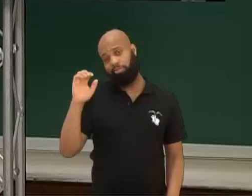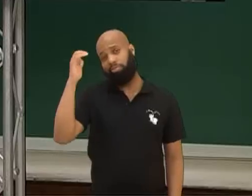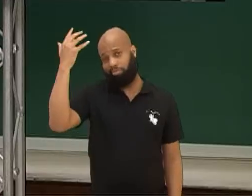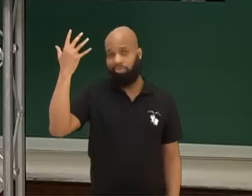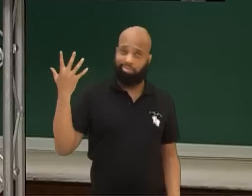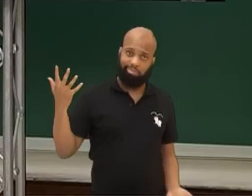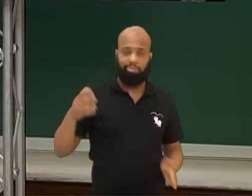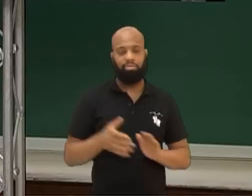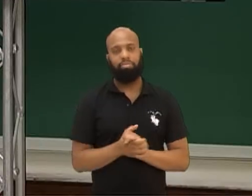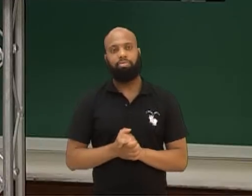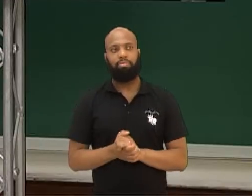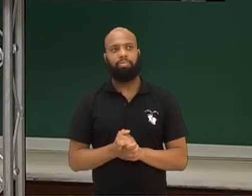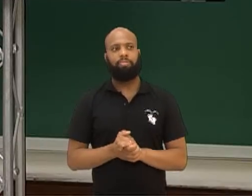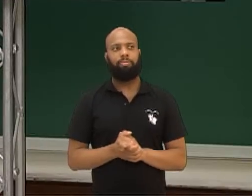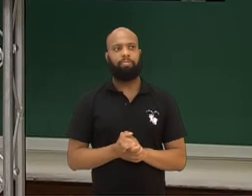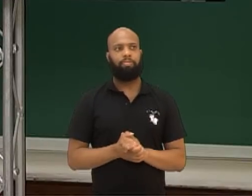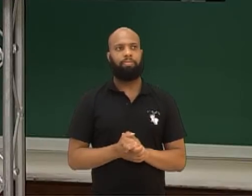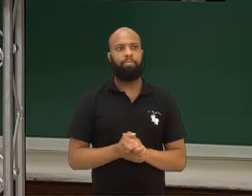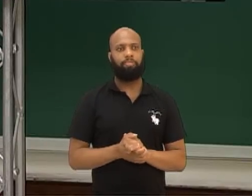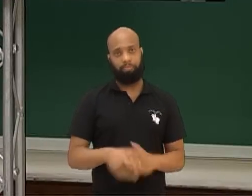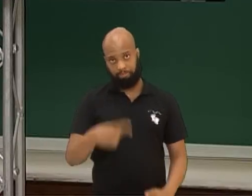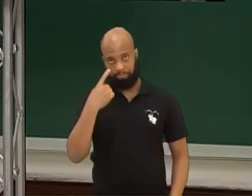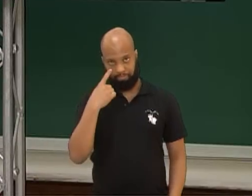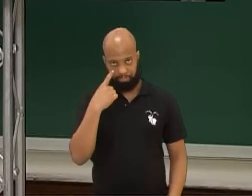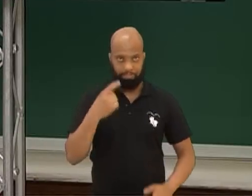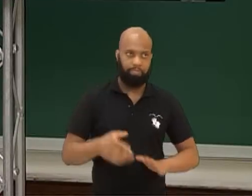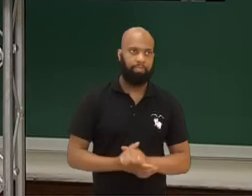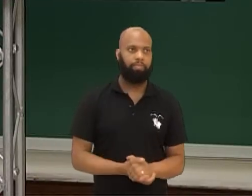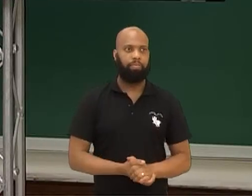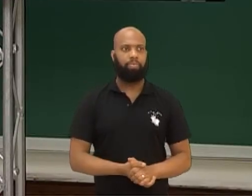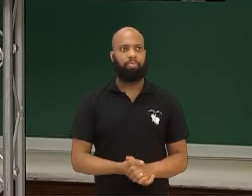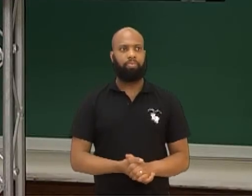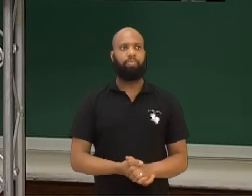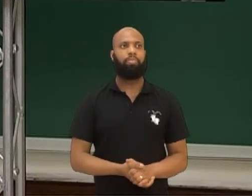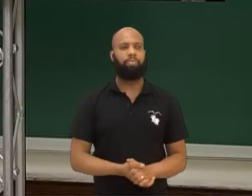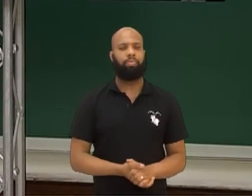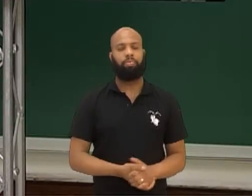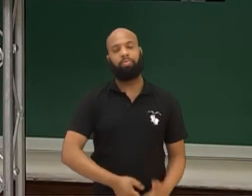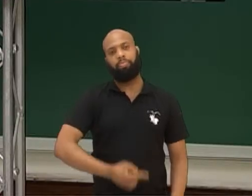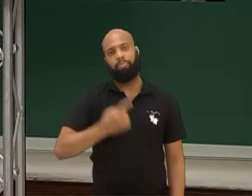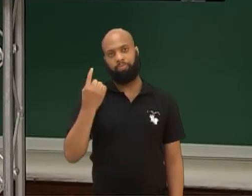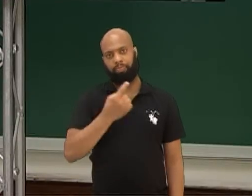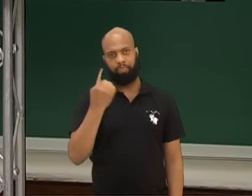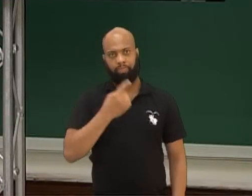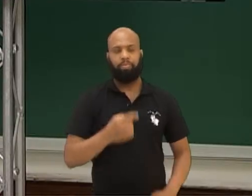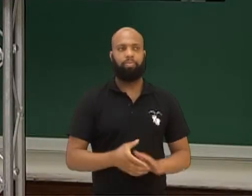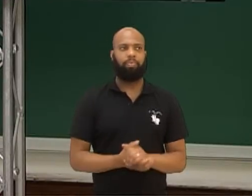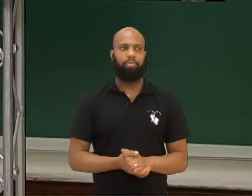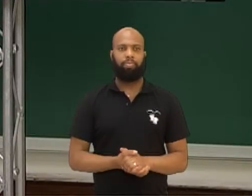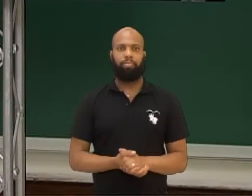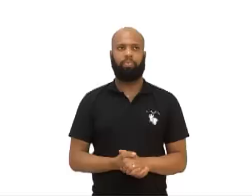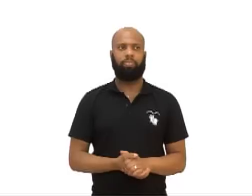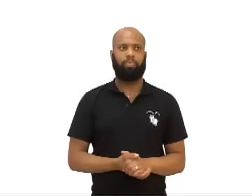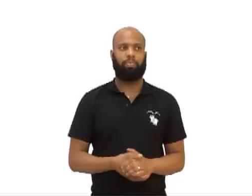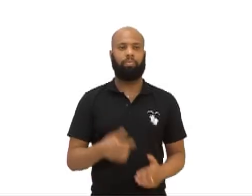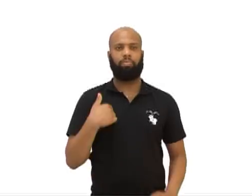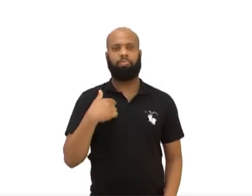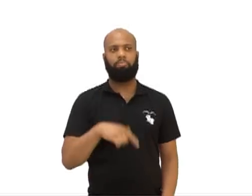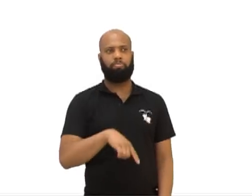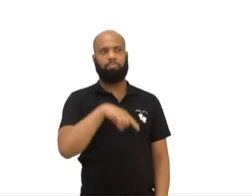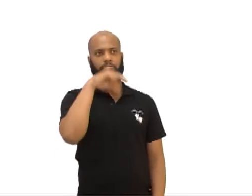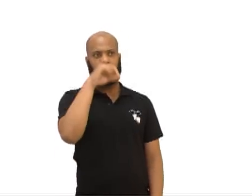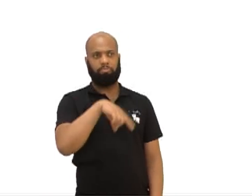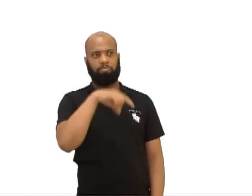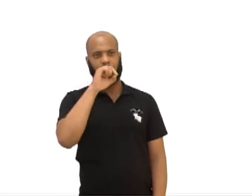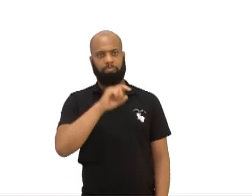um pouquinho maior, não tem problema, tá? Vamos fazer juntos? Tracei a primeira diagonal. Eu escolhi esse